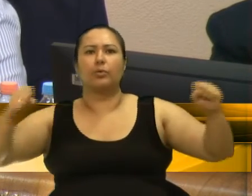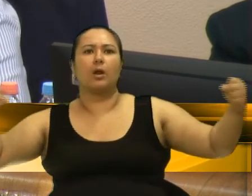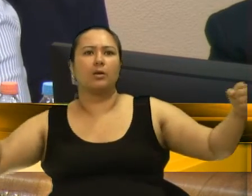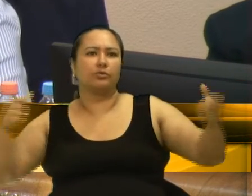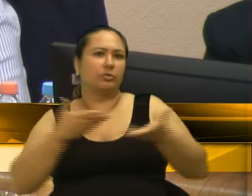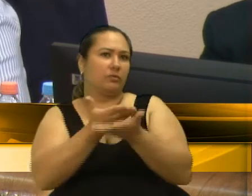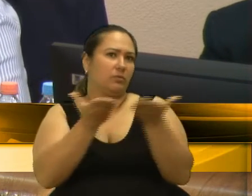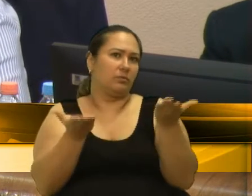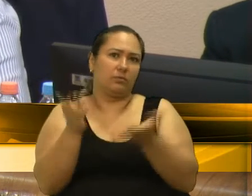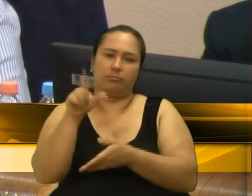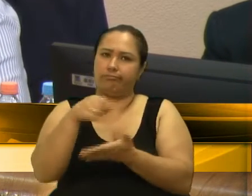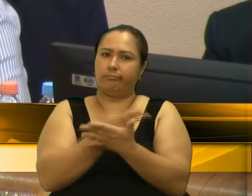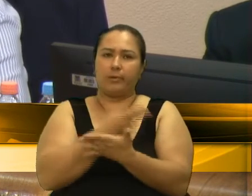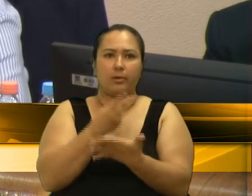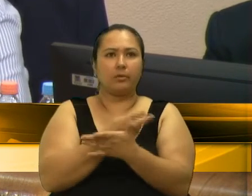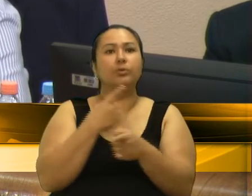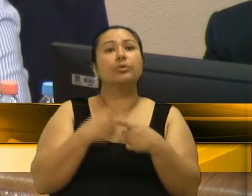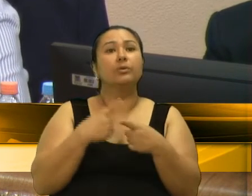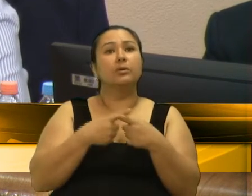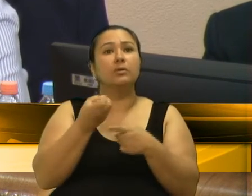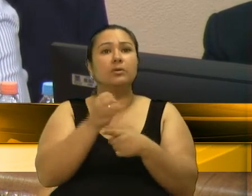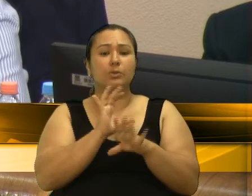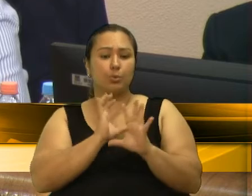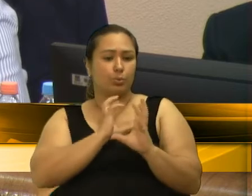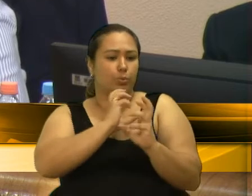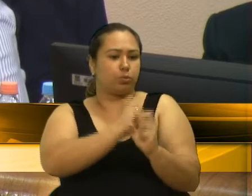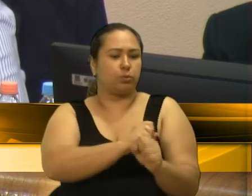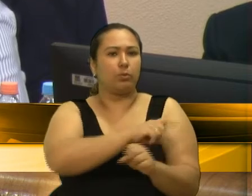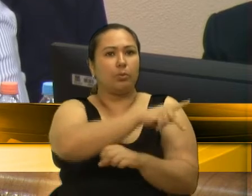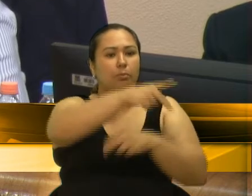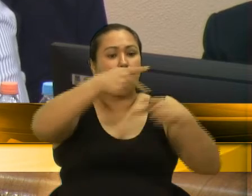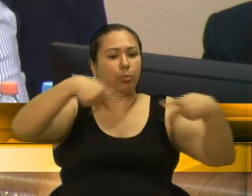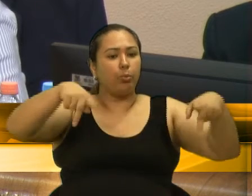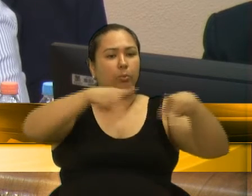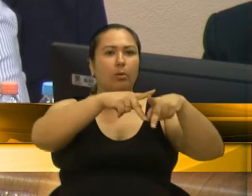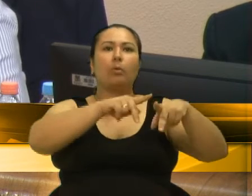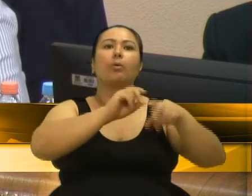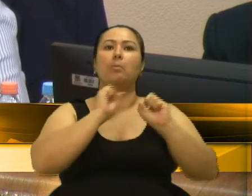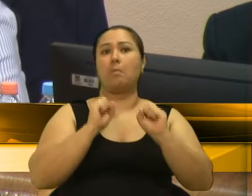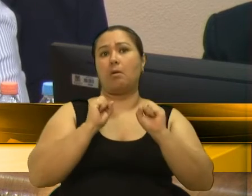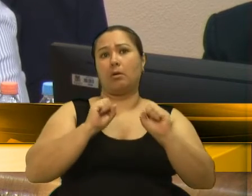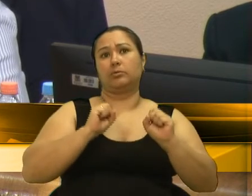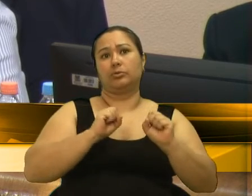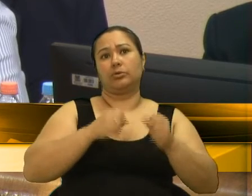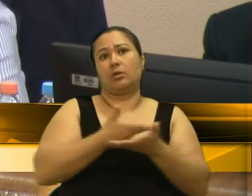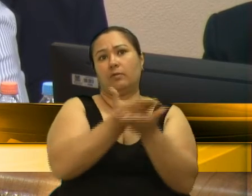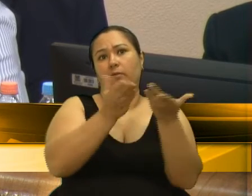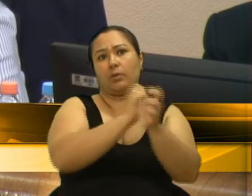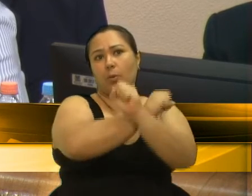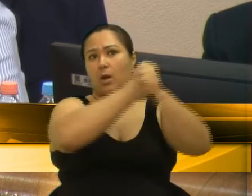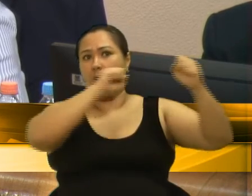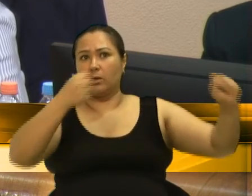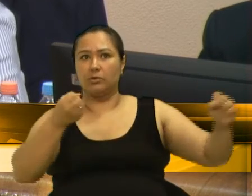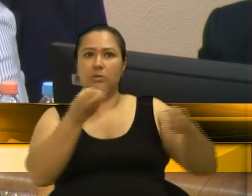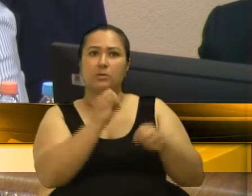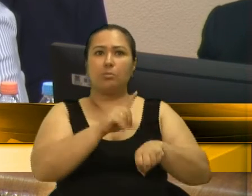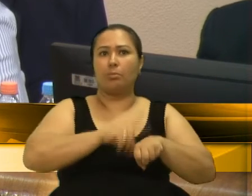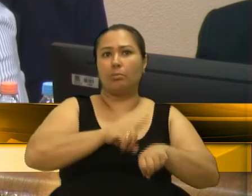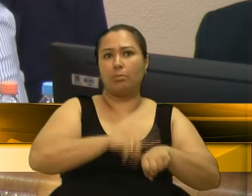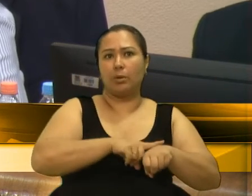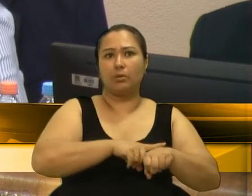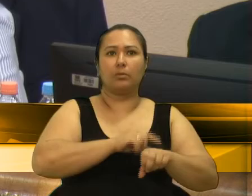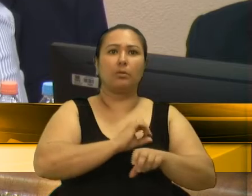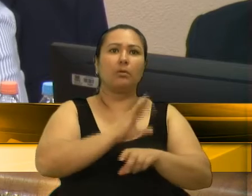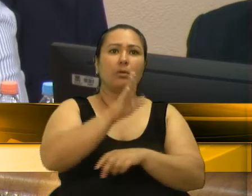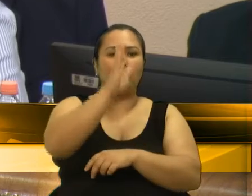nesse ponto. Por quê? Se você somar o público total, ele pode ser um evento grande. Se for o público do momento, a cada momento que a pessoa toma a